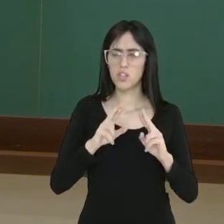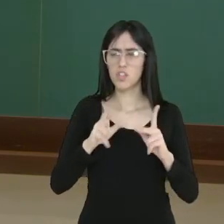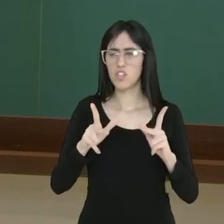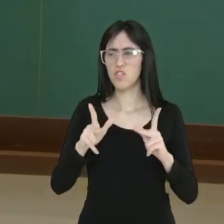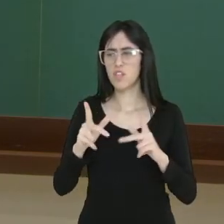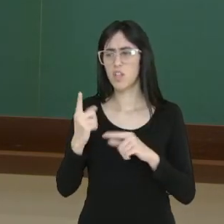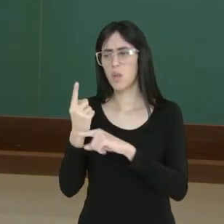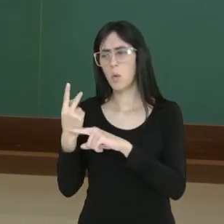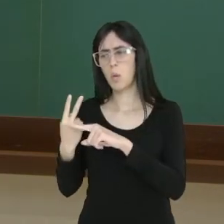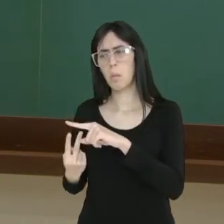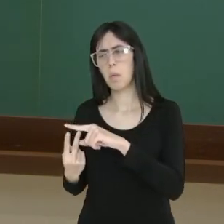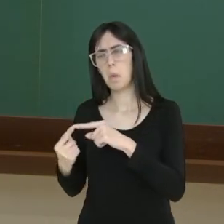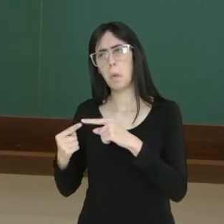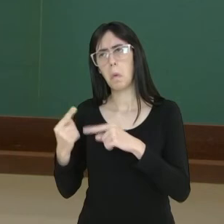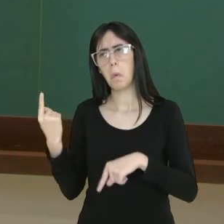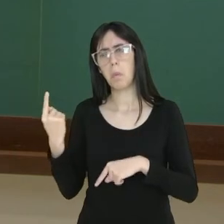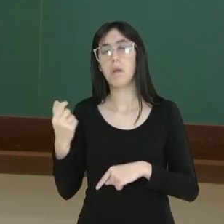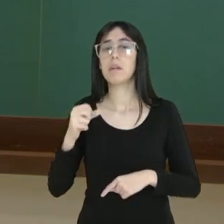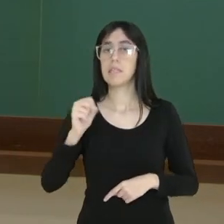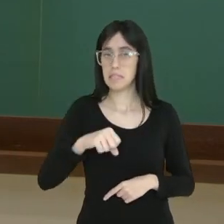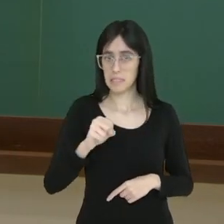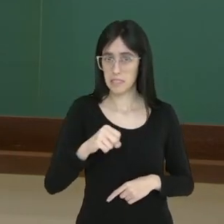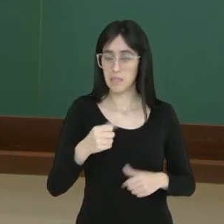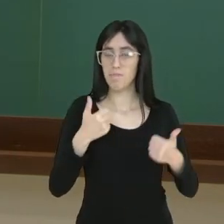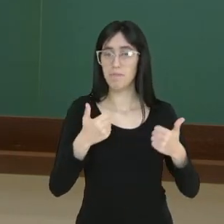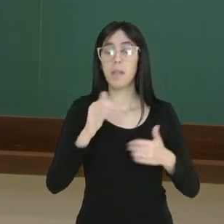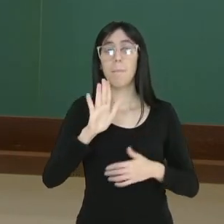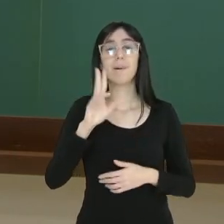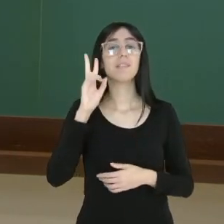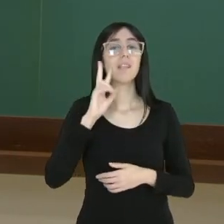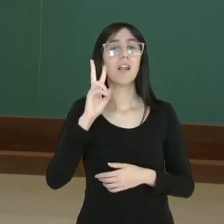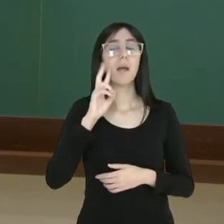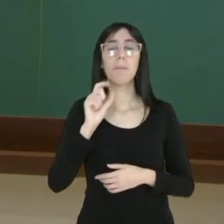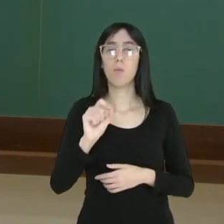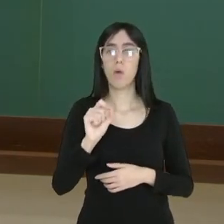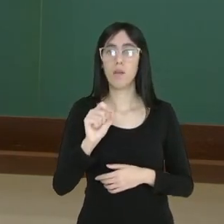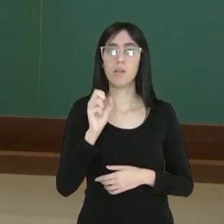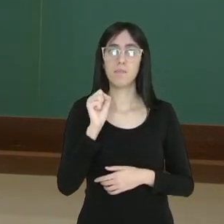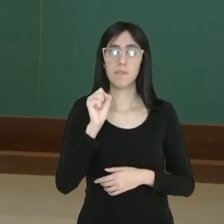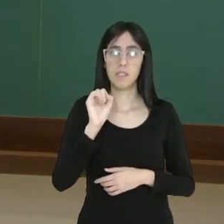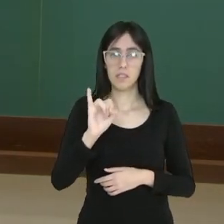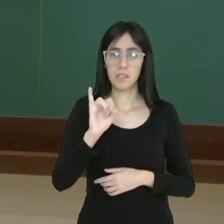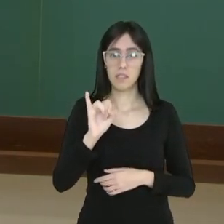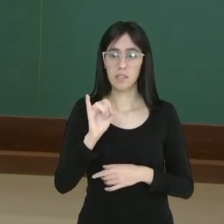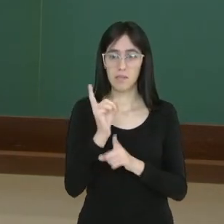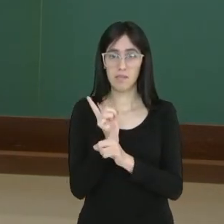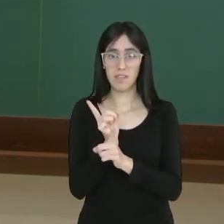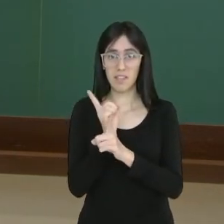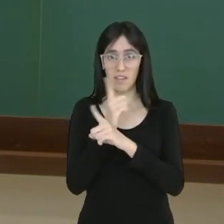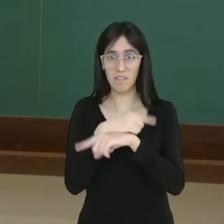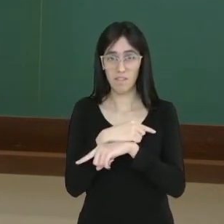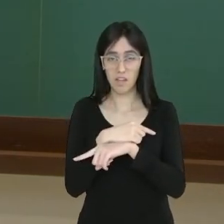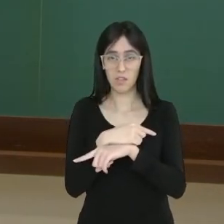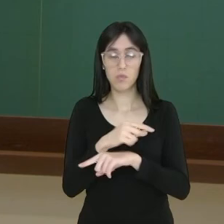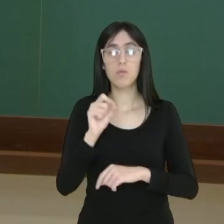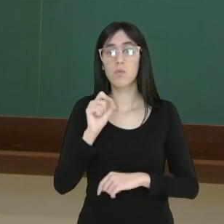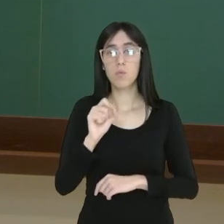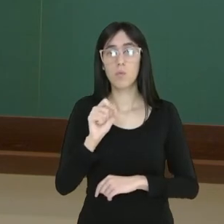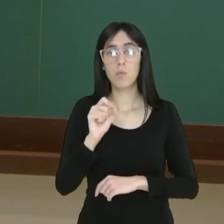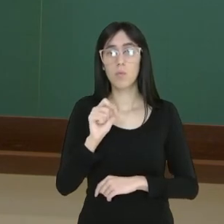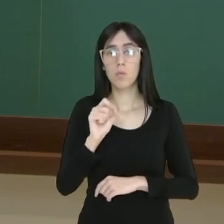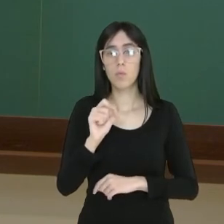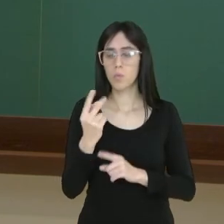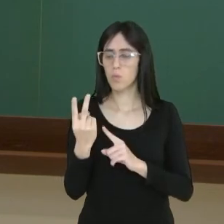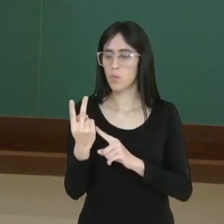1/2. Sim, é verdade, pessoal. Mas lembrem-se, se eu fizer o inverso da base 2, quem é o inverso da